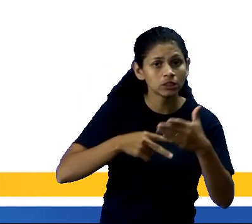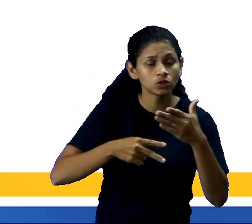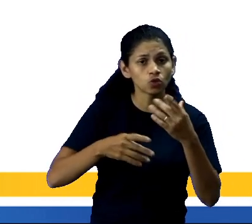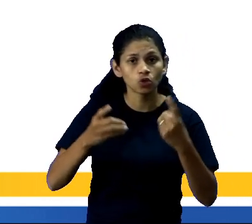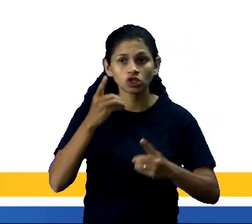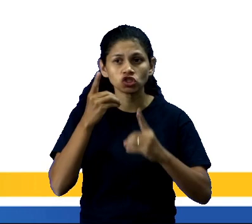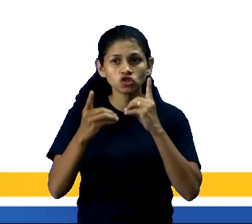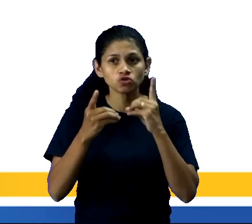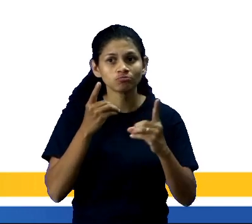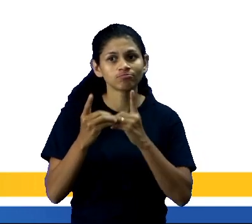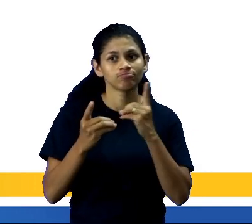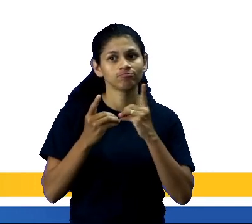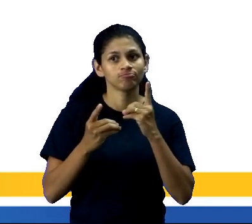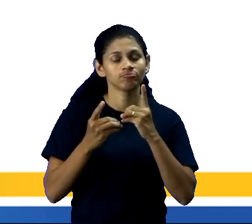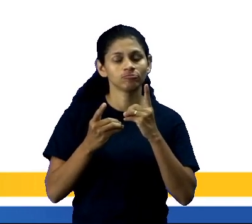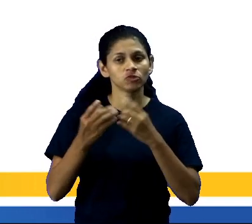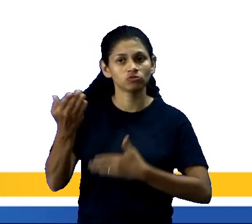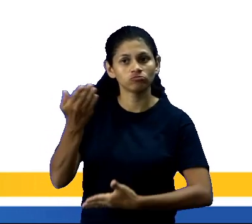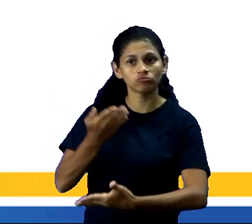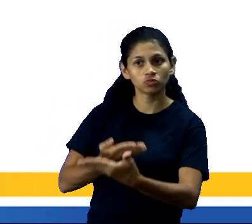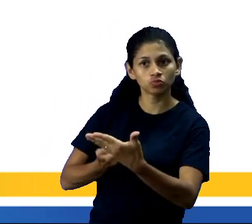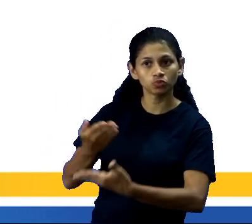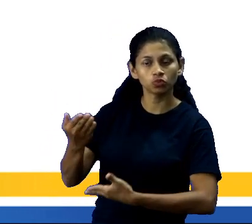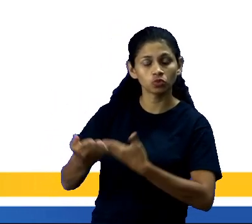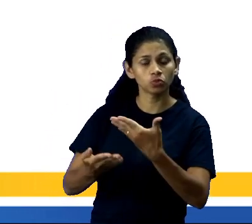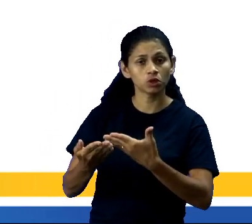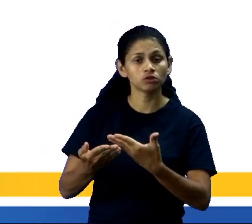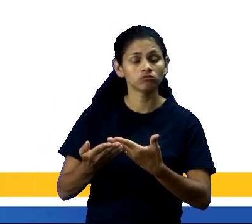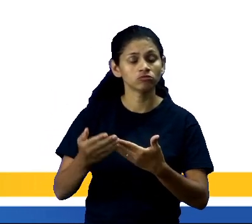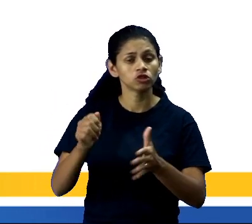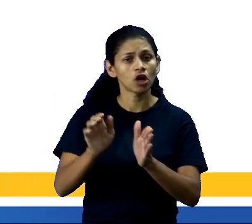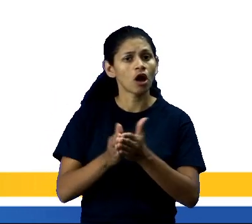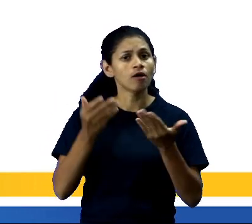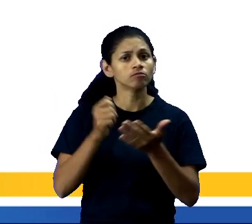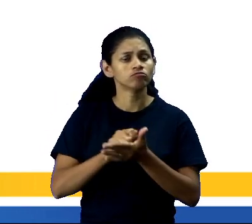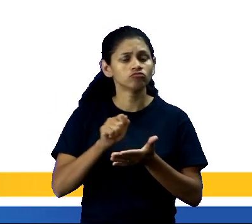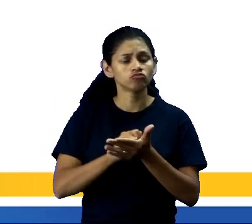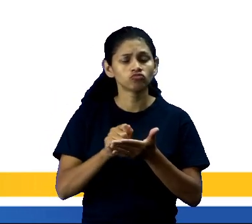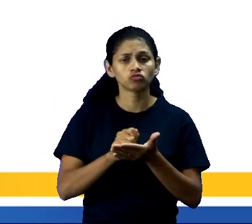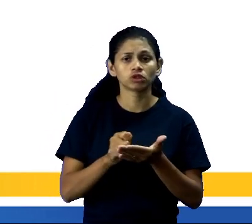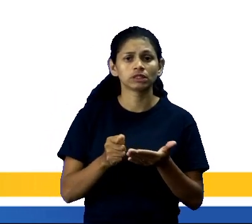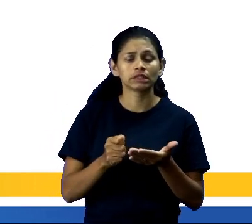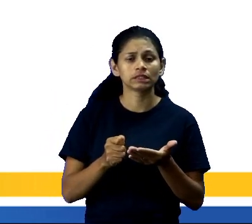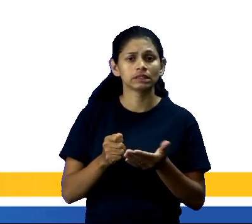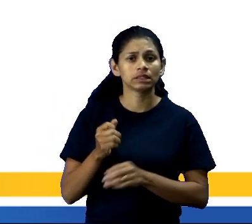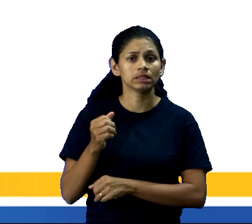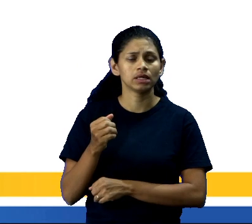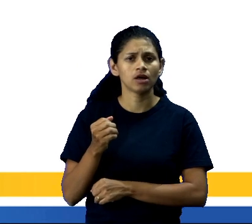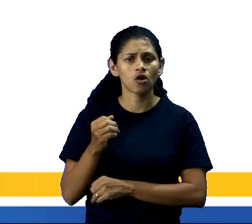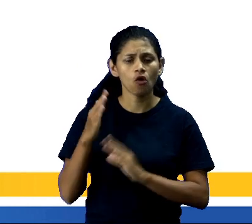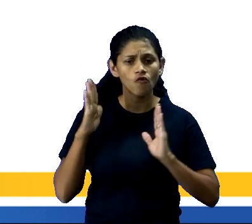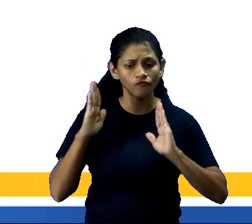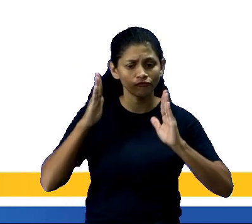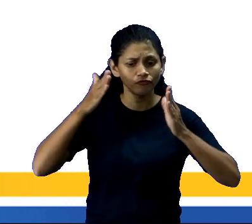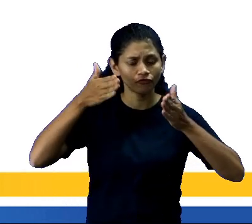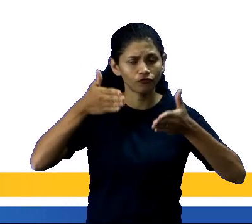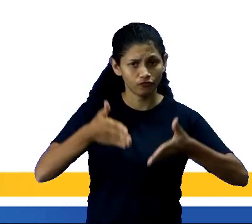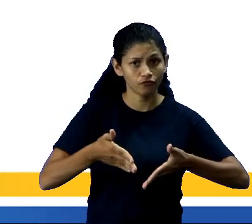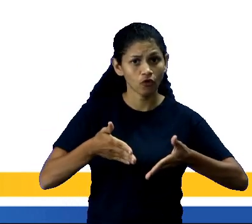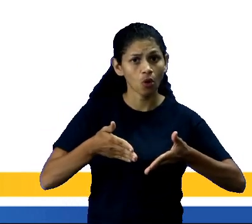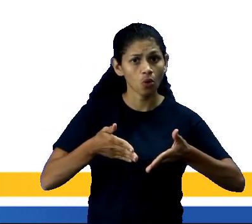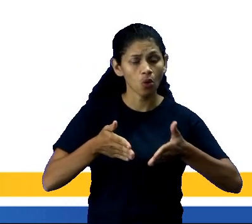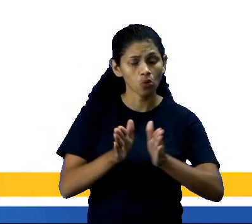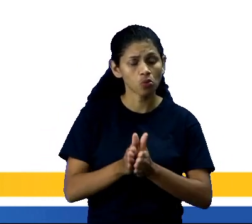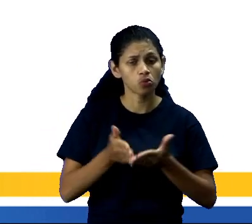forma compartilhada obras clássicas da literatura universal. A tertúlia, gente, ela é mais voltada para obras clássicas